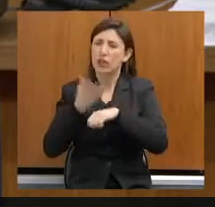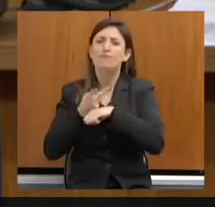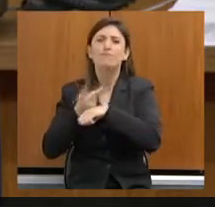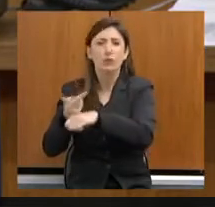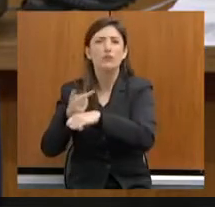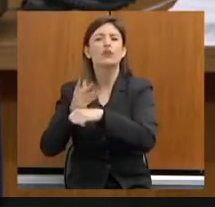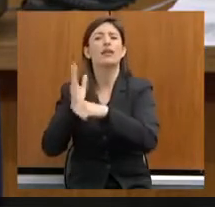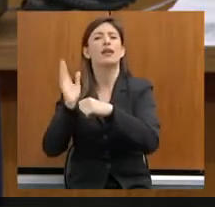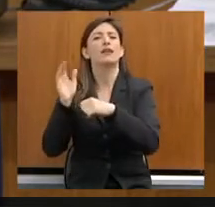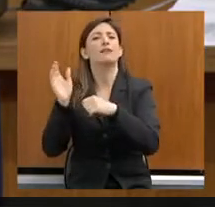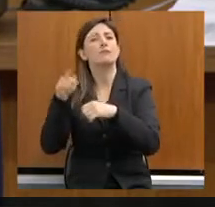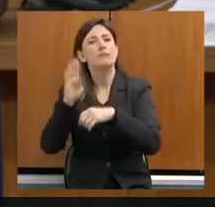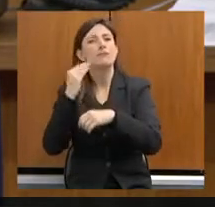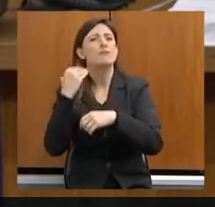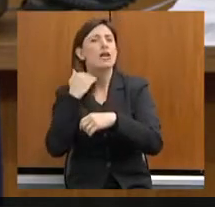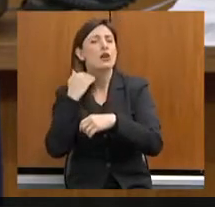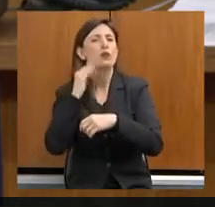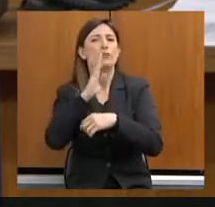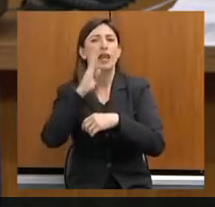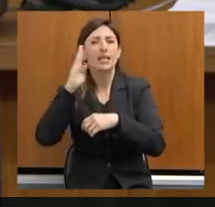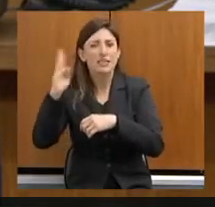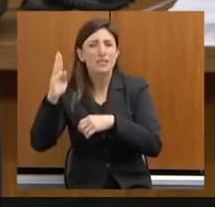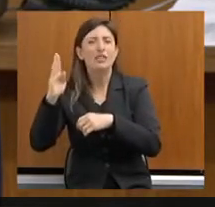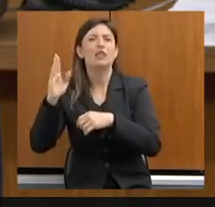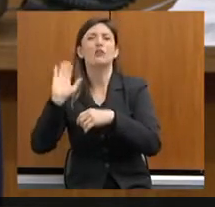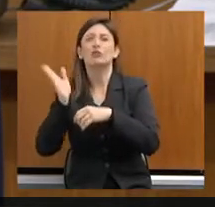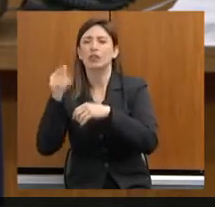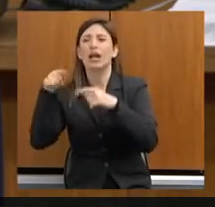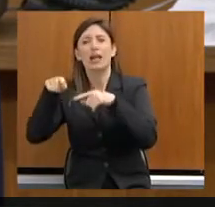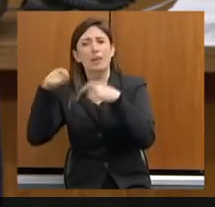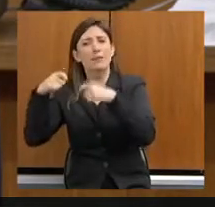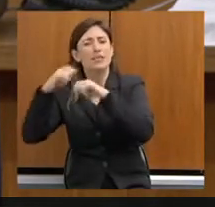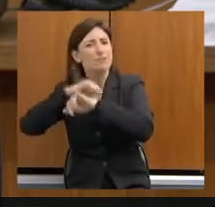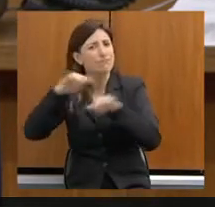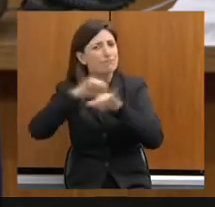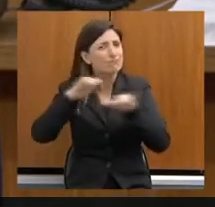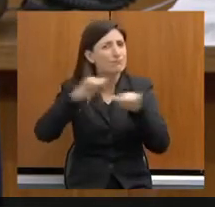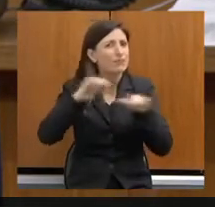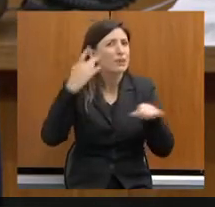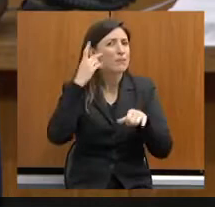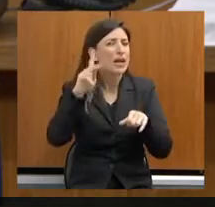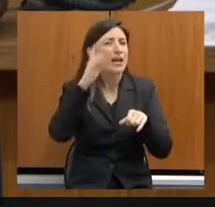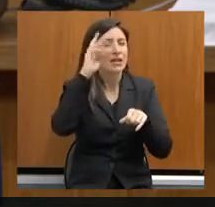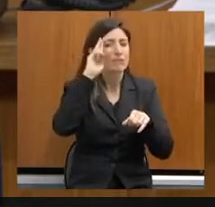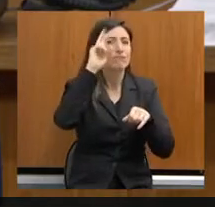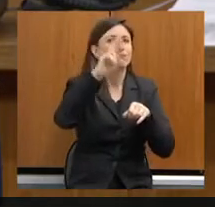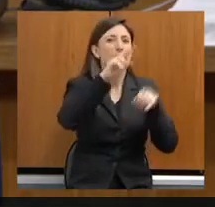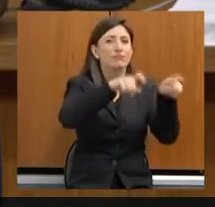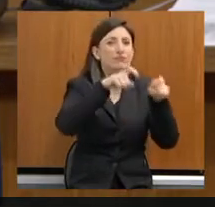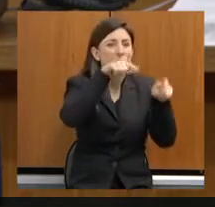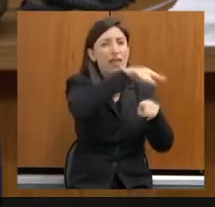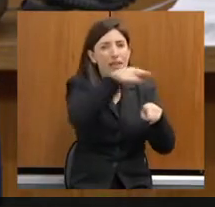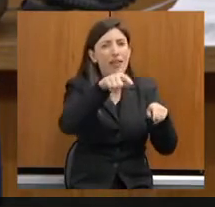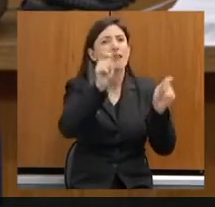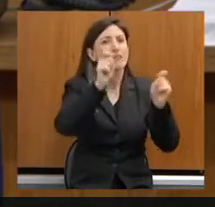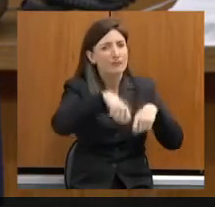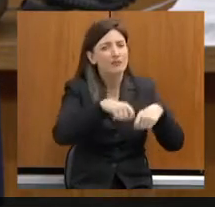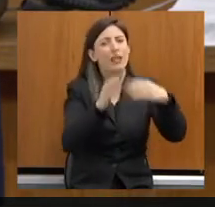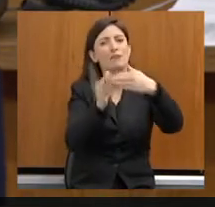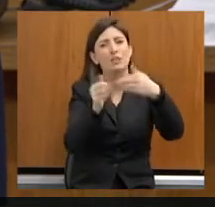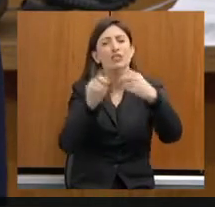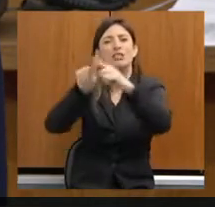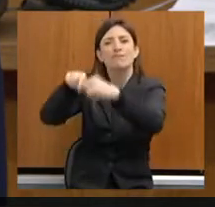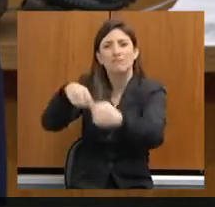aqueles produtores que agora com documento eles tinham acesso ao crédito e aqui partilho uma exemplo de uma senhora de 80 anos